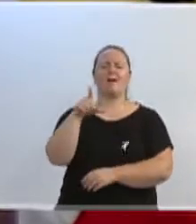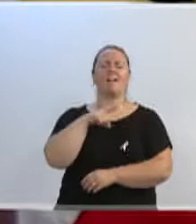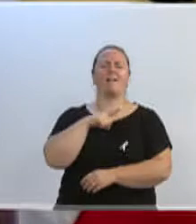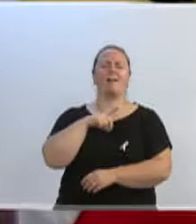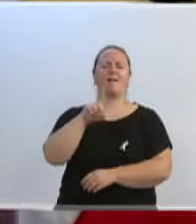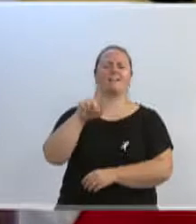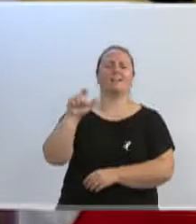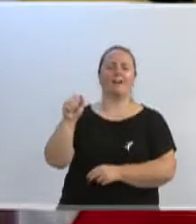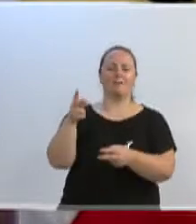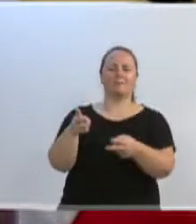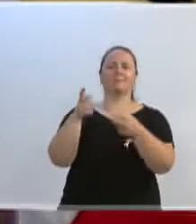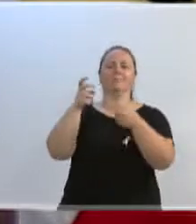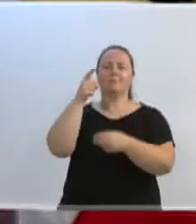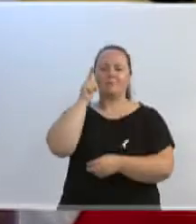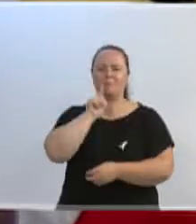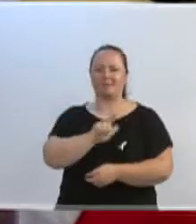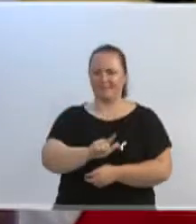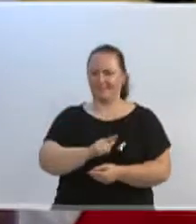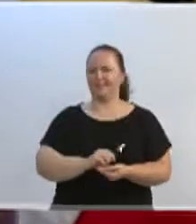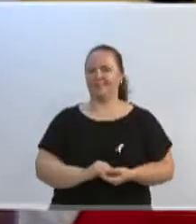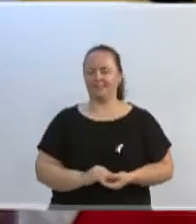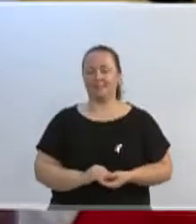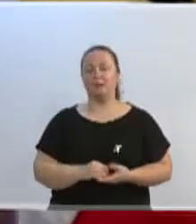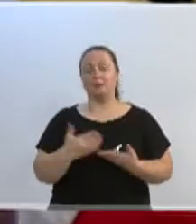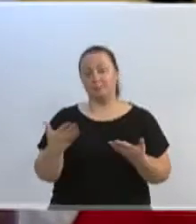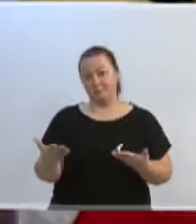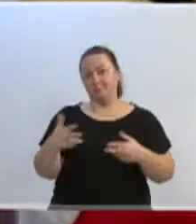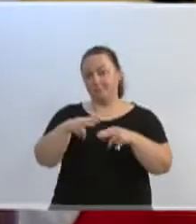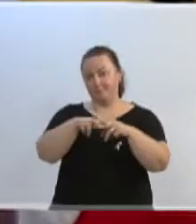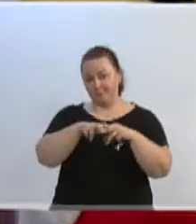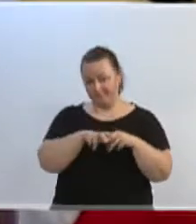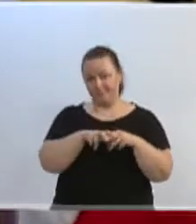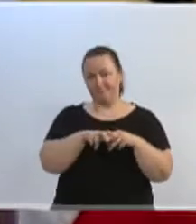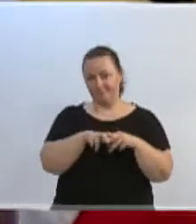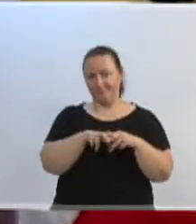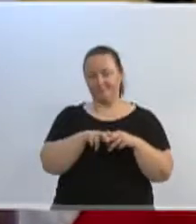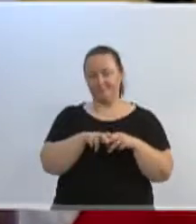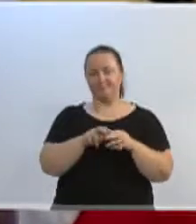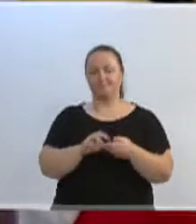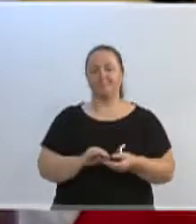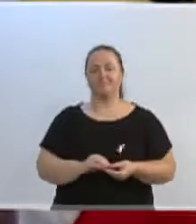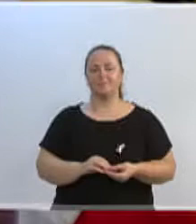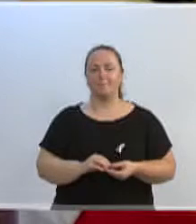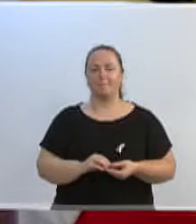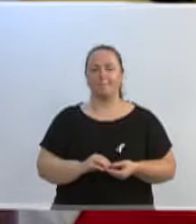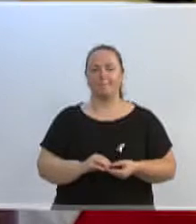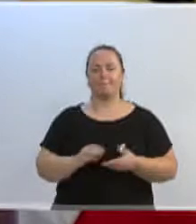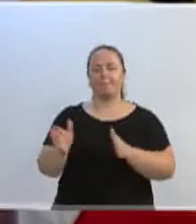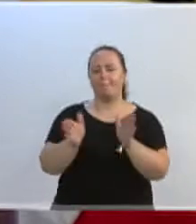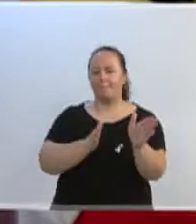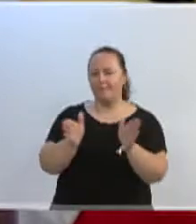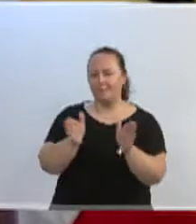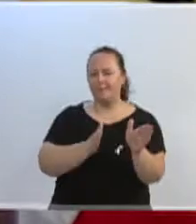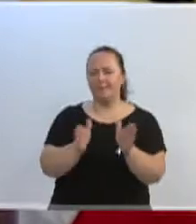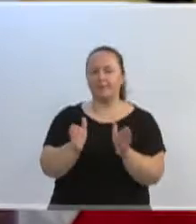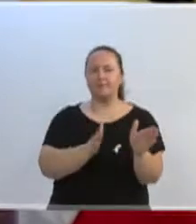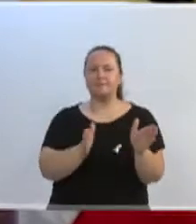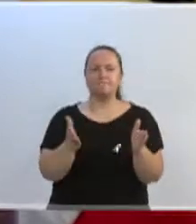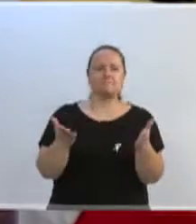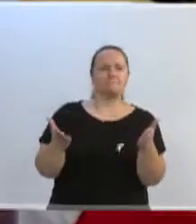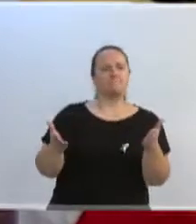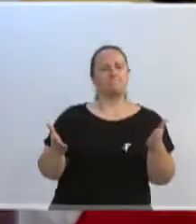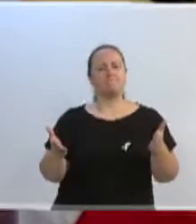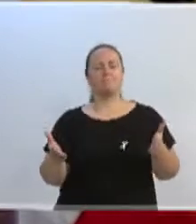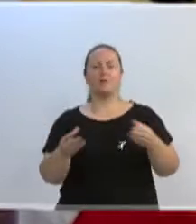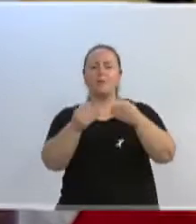entre duas pessoas ou mais, né? Por esse fato, ele a questão da acessibilidade, ele não é